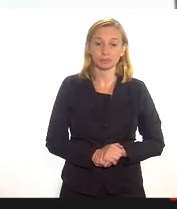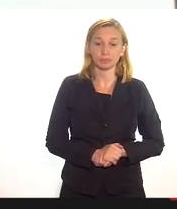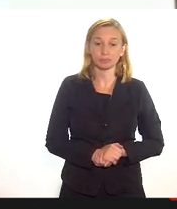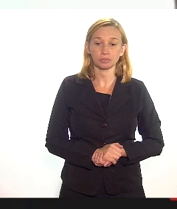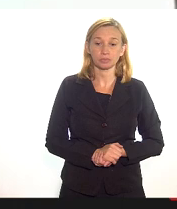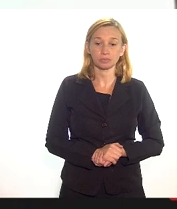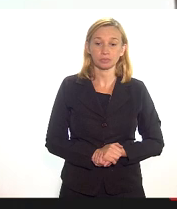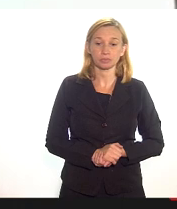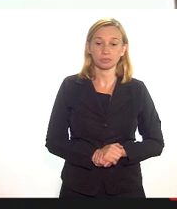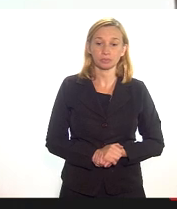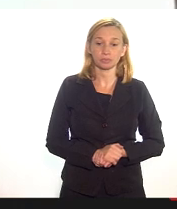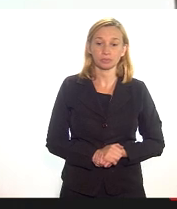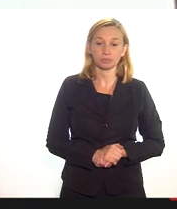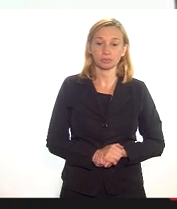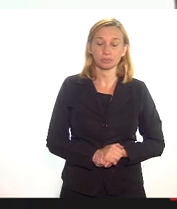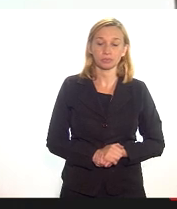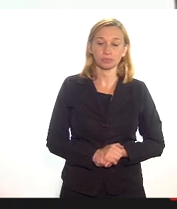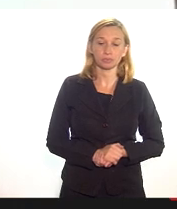Em